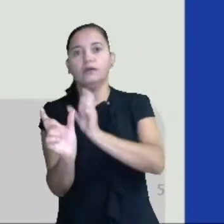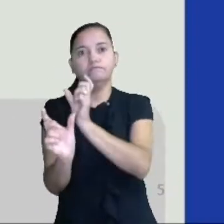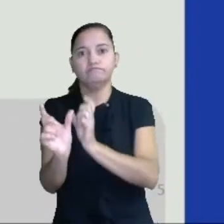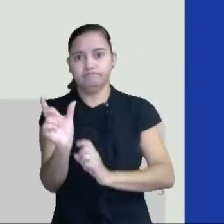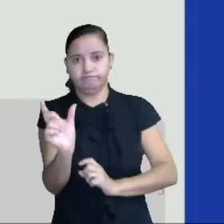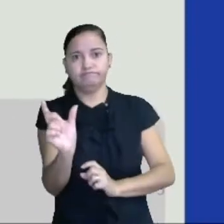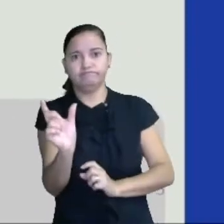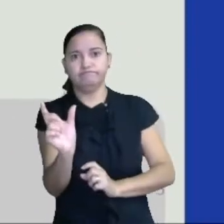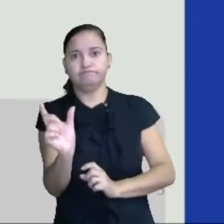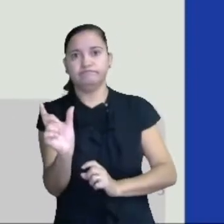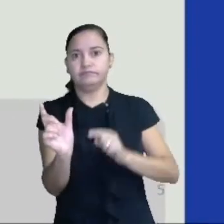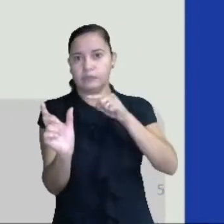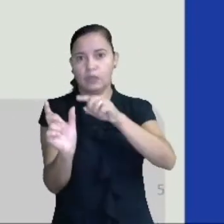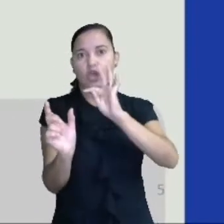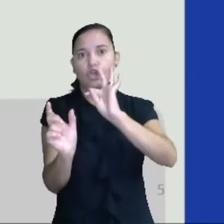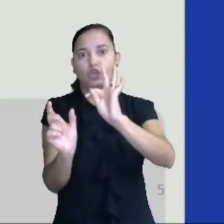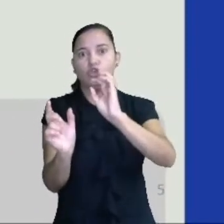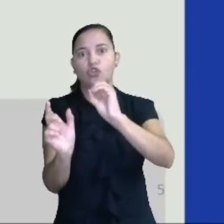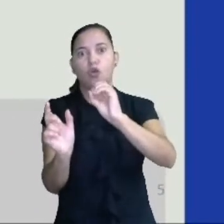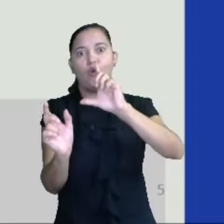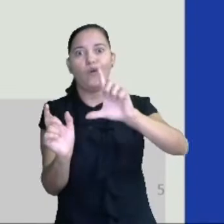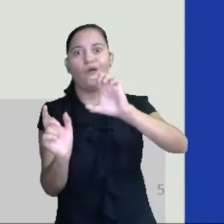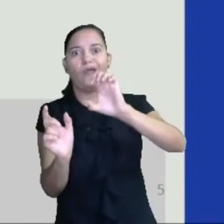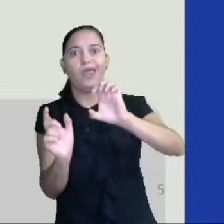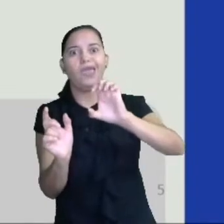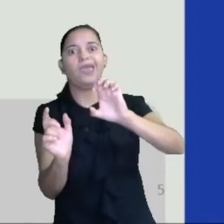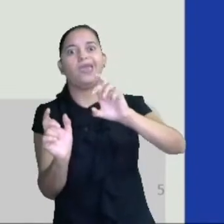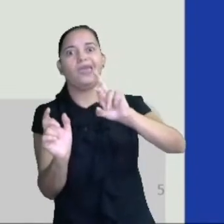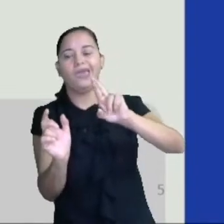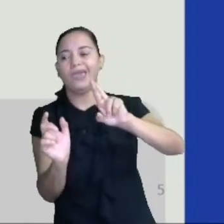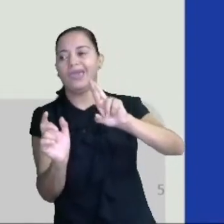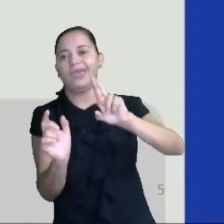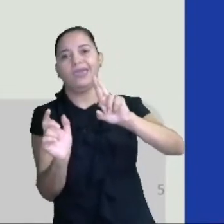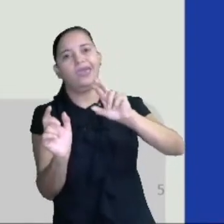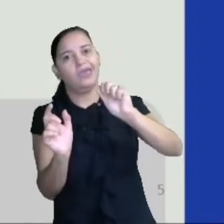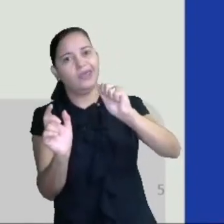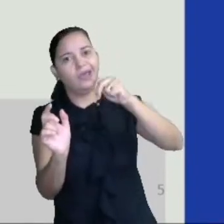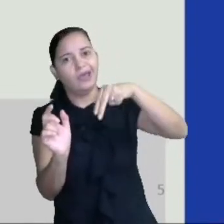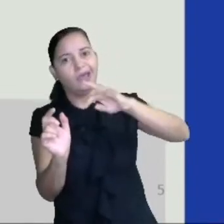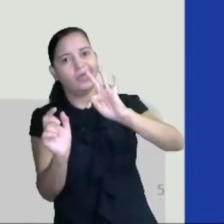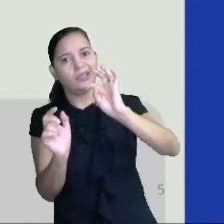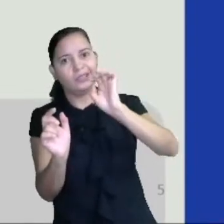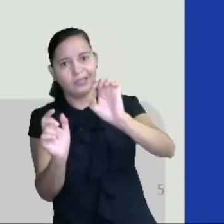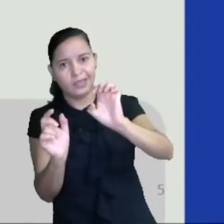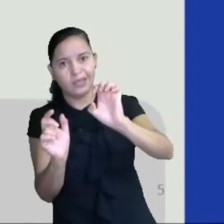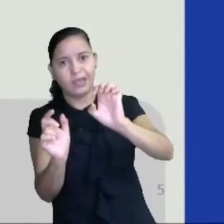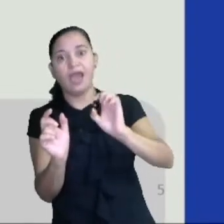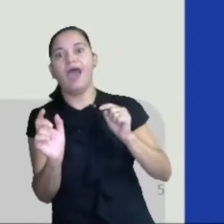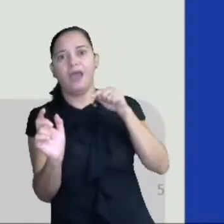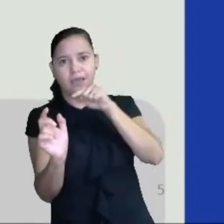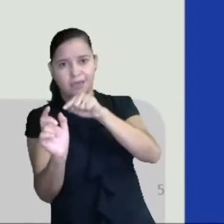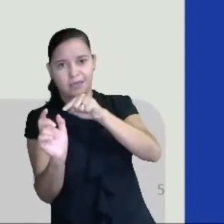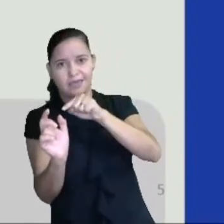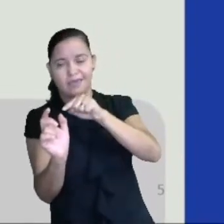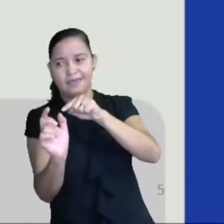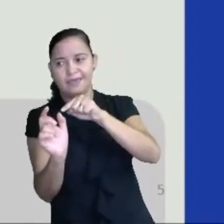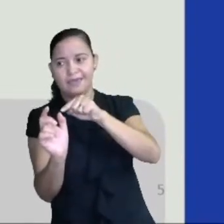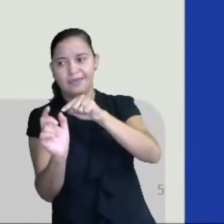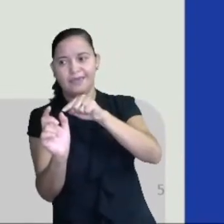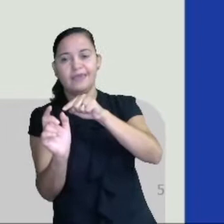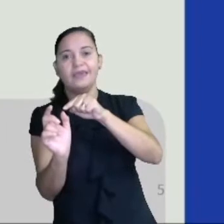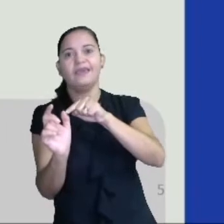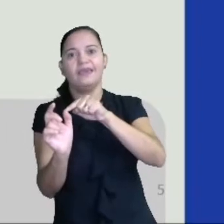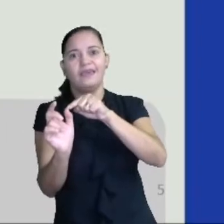Tolerante. Ante aí já vai no final. Se vai no final, sufixo. A outra